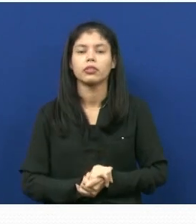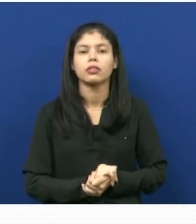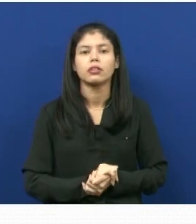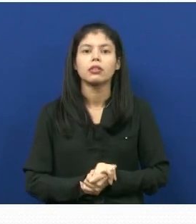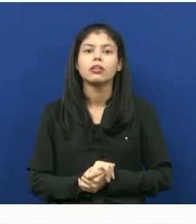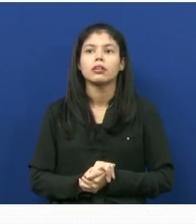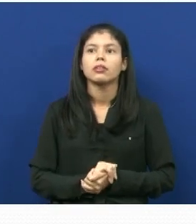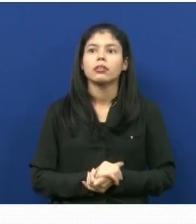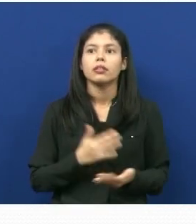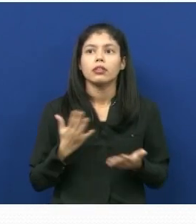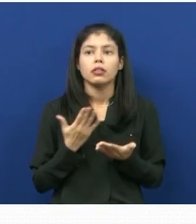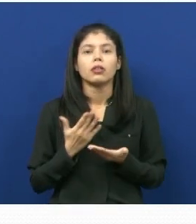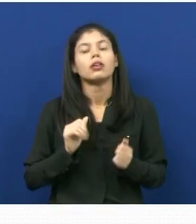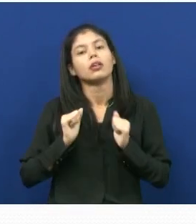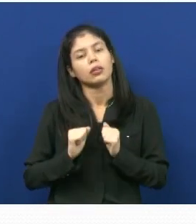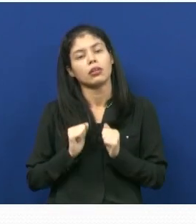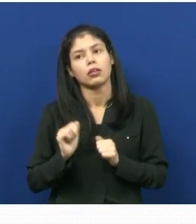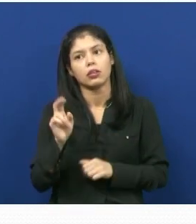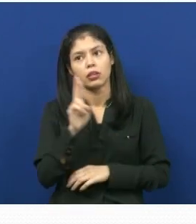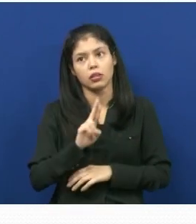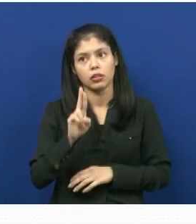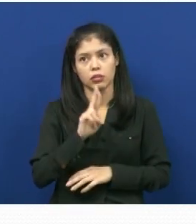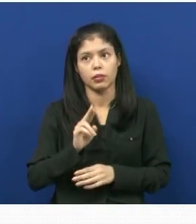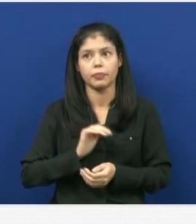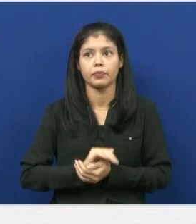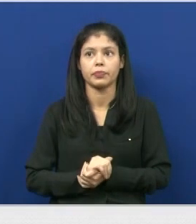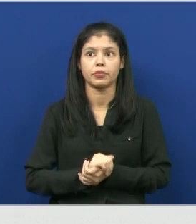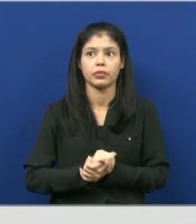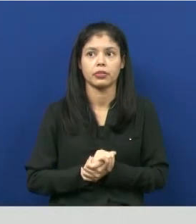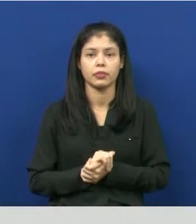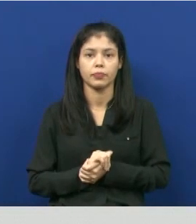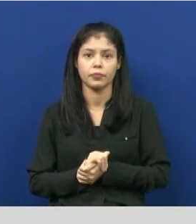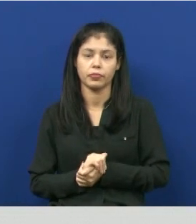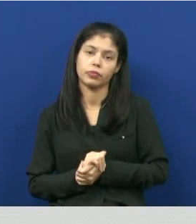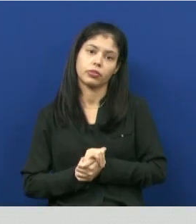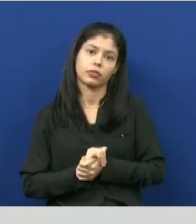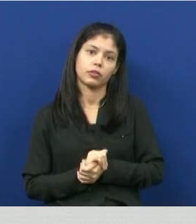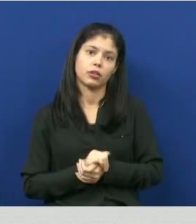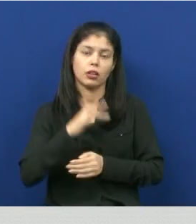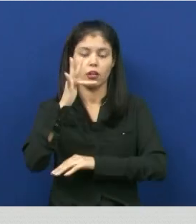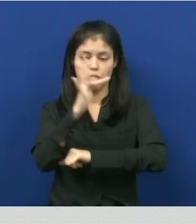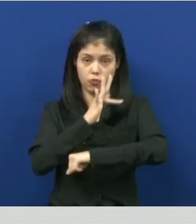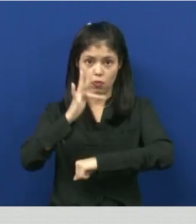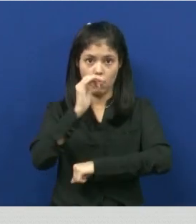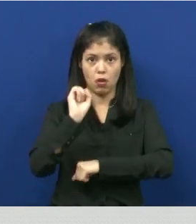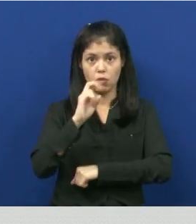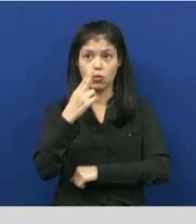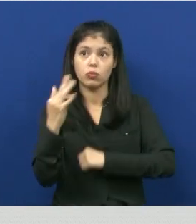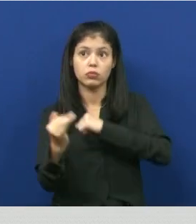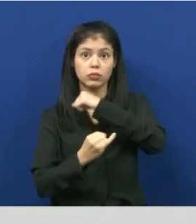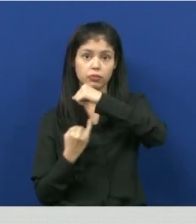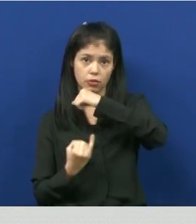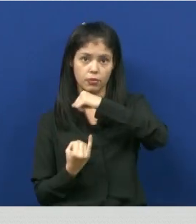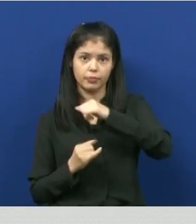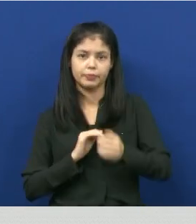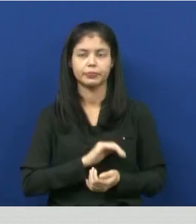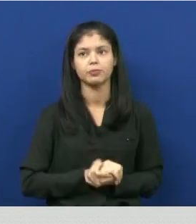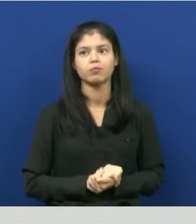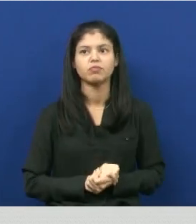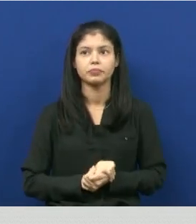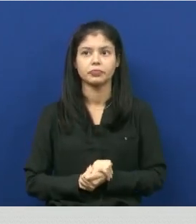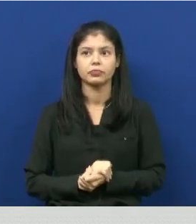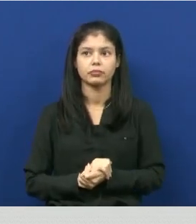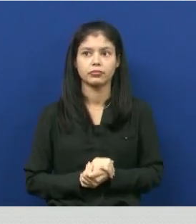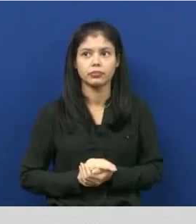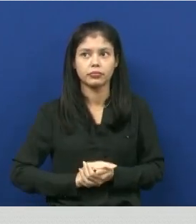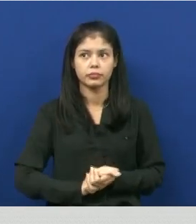aqui em algumas situações que eu posso dizer se são de maneira formal ou de maneira informal. Sim, vamos eleger